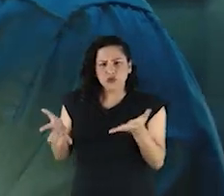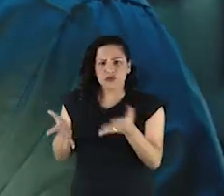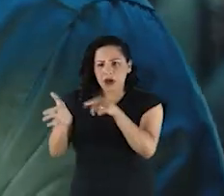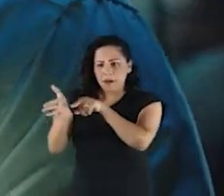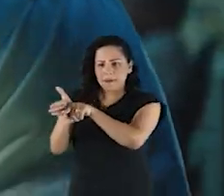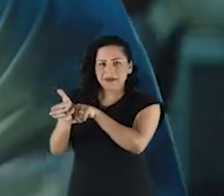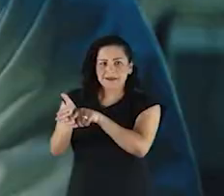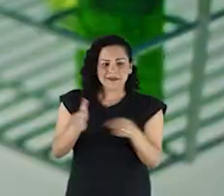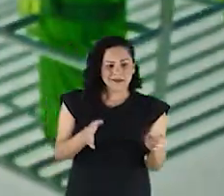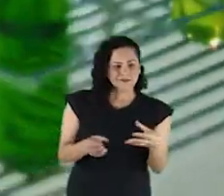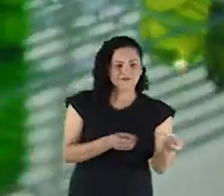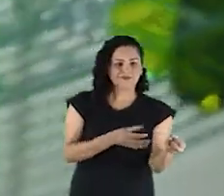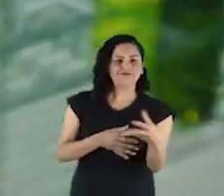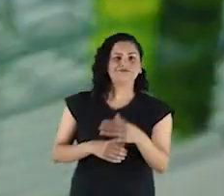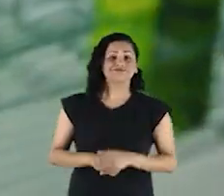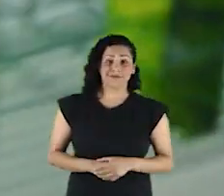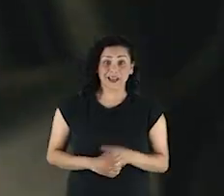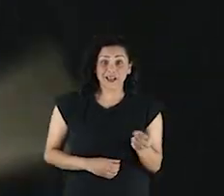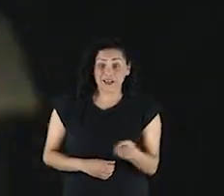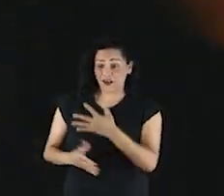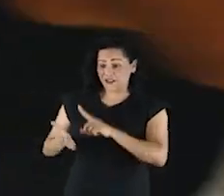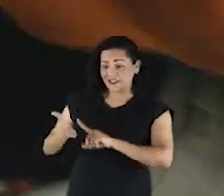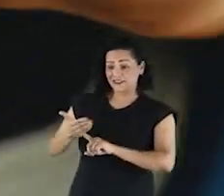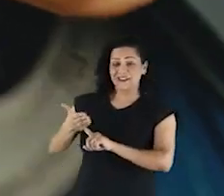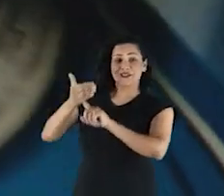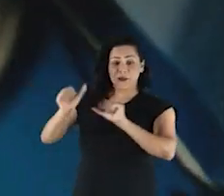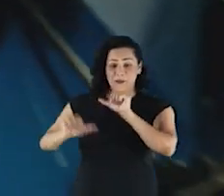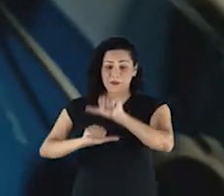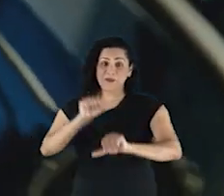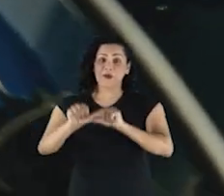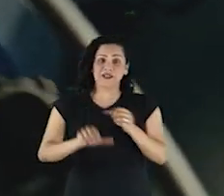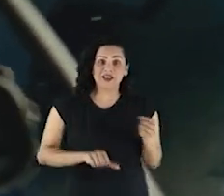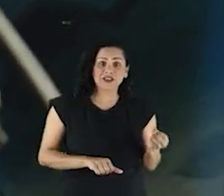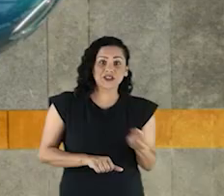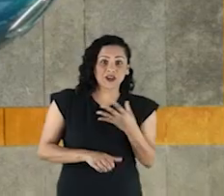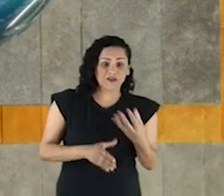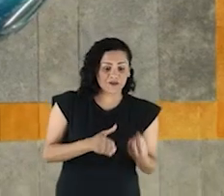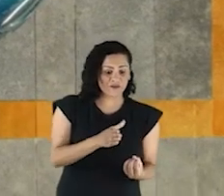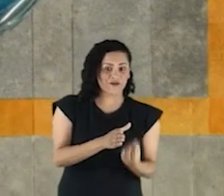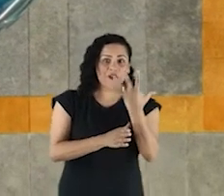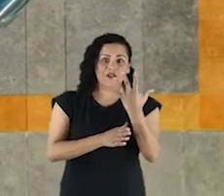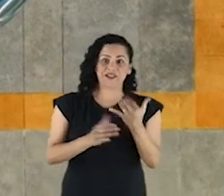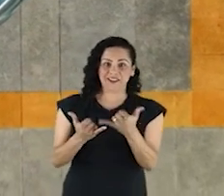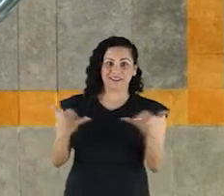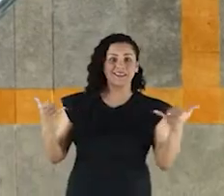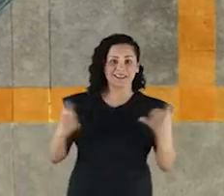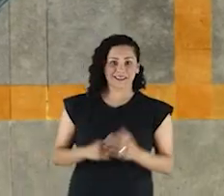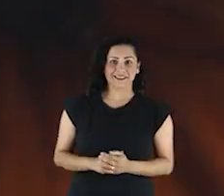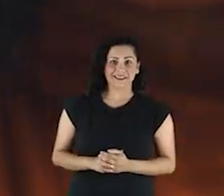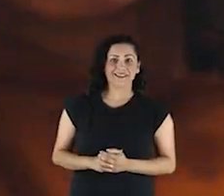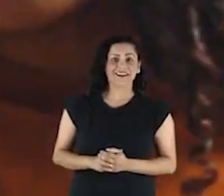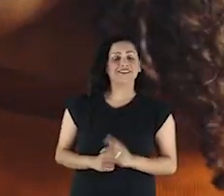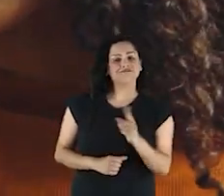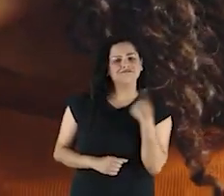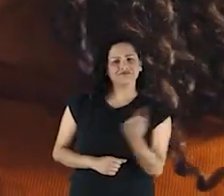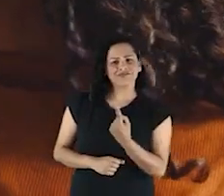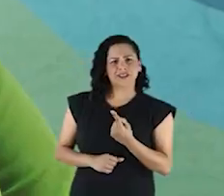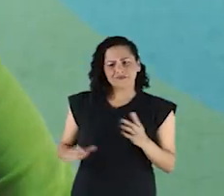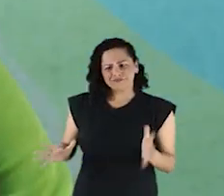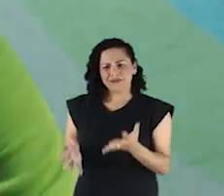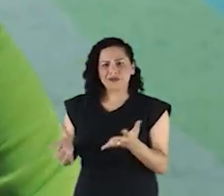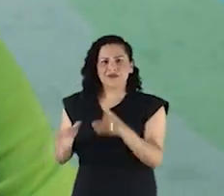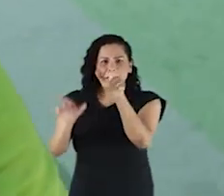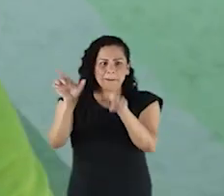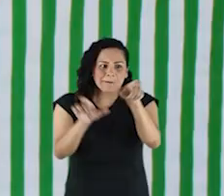coloca a nossa energia em pesquisa e inovação, novas tecnologias viram novas fontes de energia. Quando a gente coloca energia